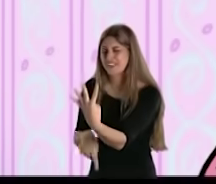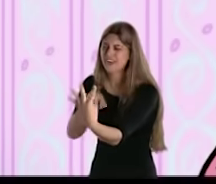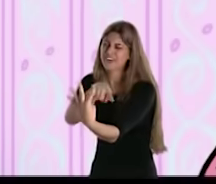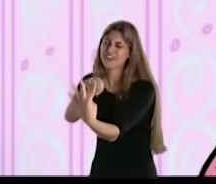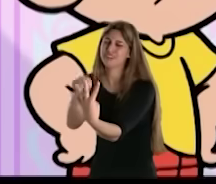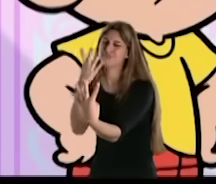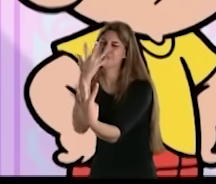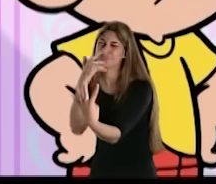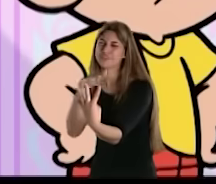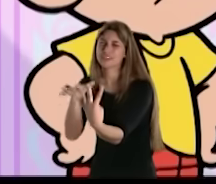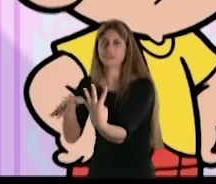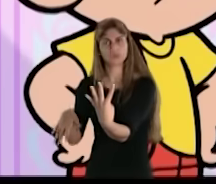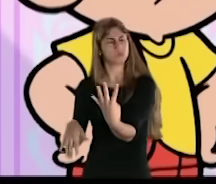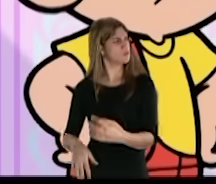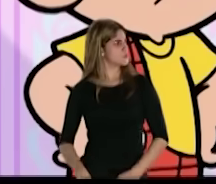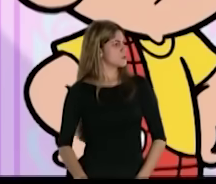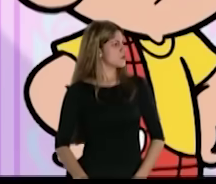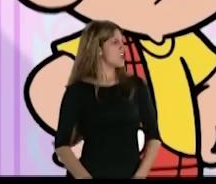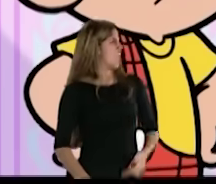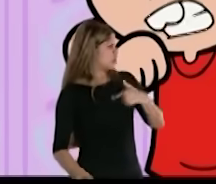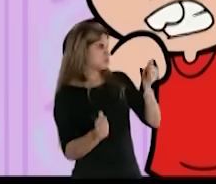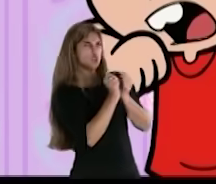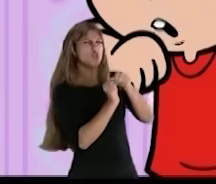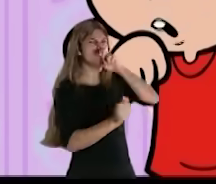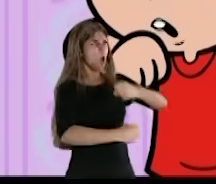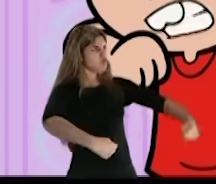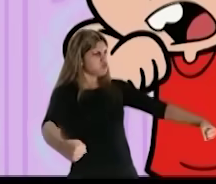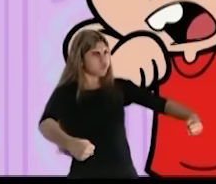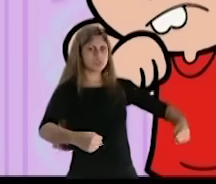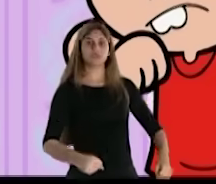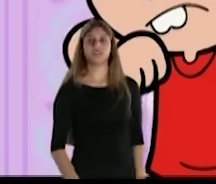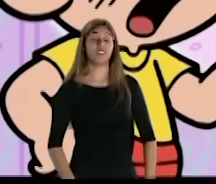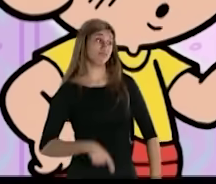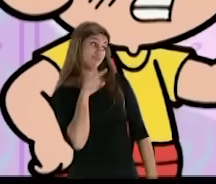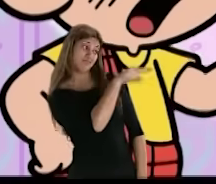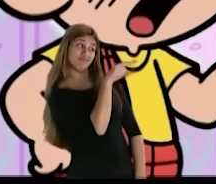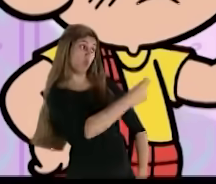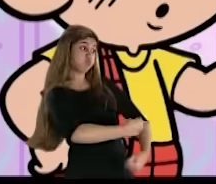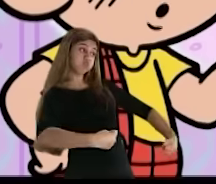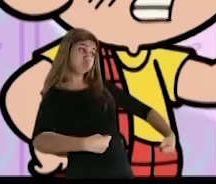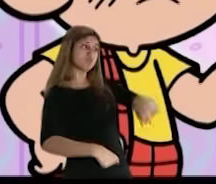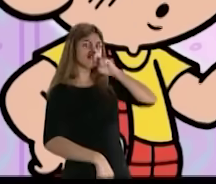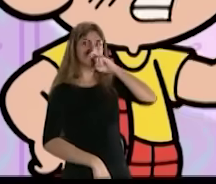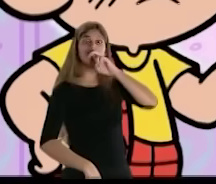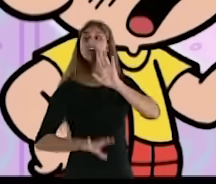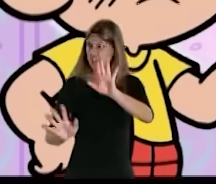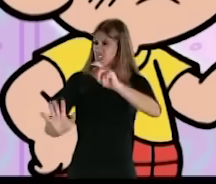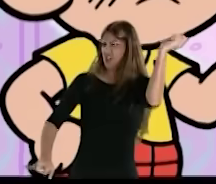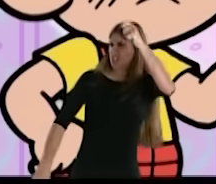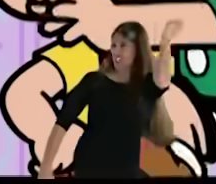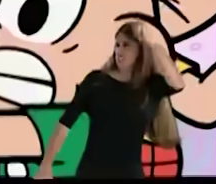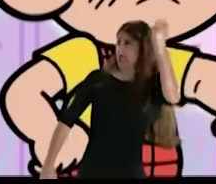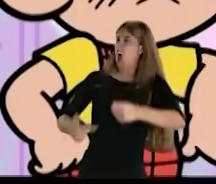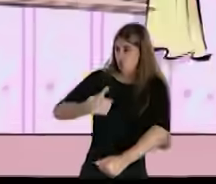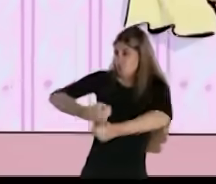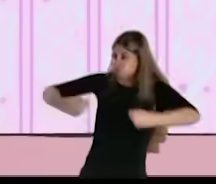que gracinha. Eu vou ter que fazer dupla com a gorducha? Quem é gorducha? Acho que ele tá falando de você, Mônica.